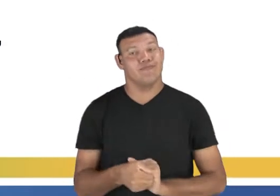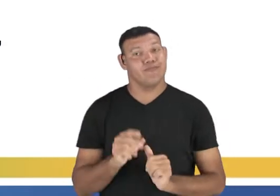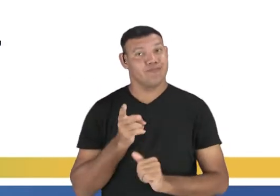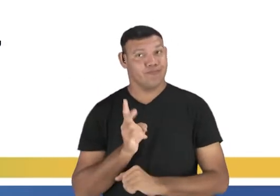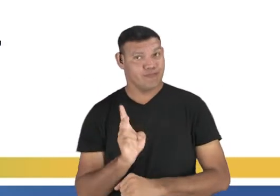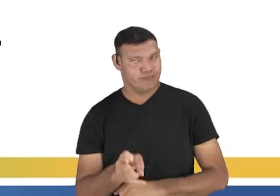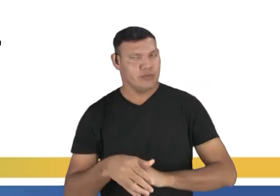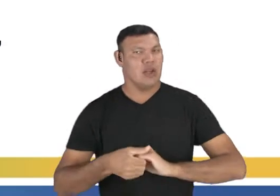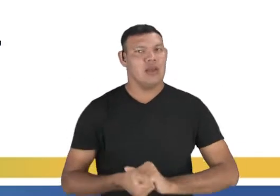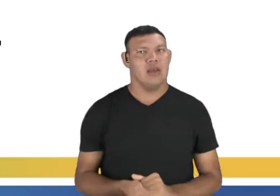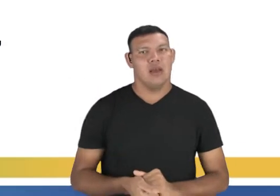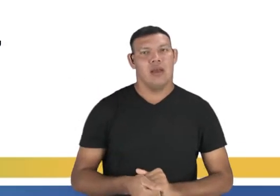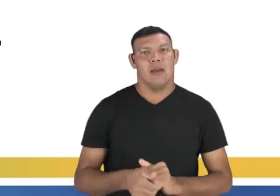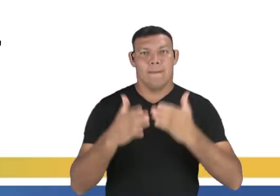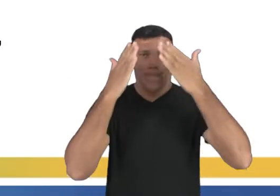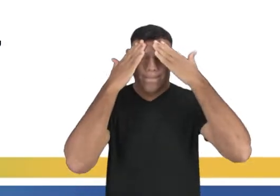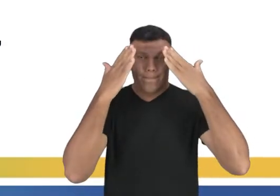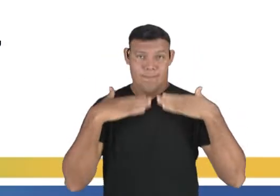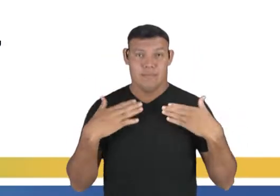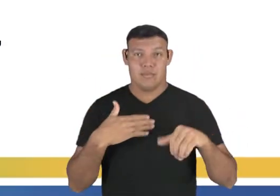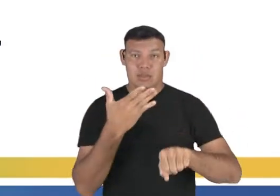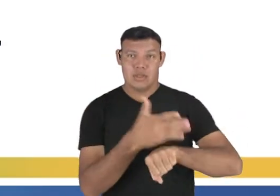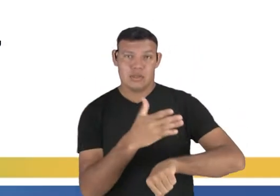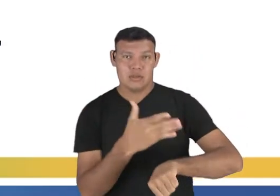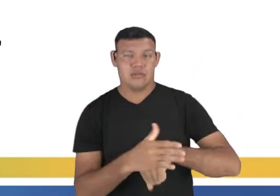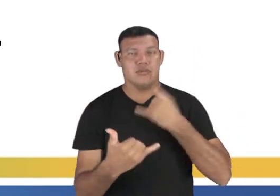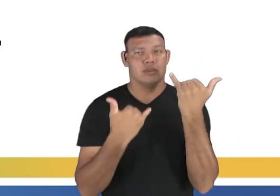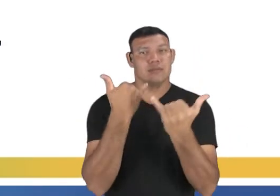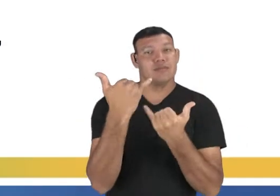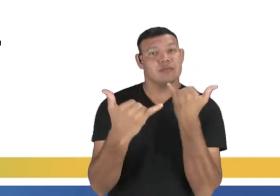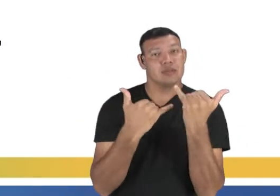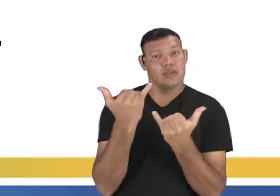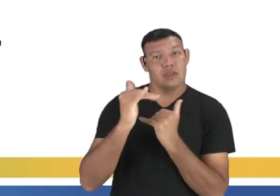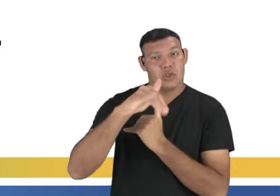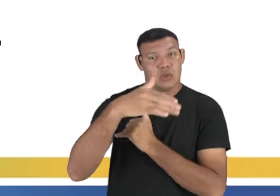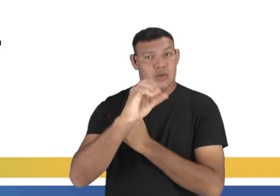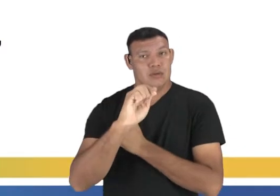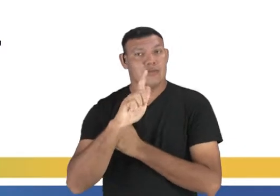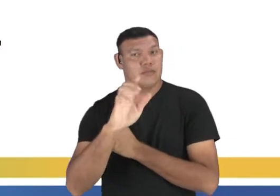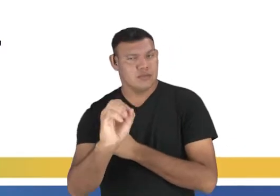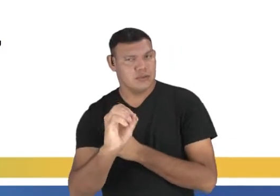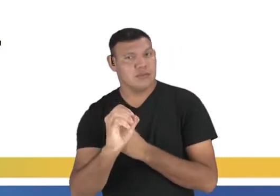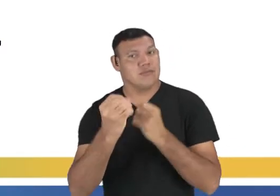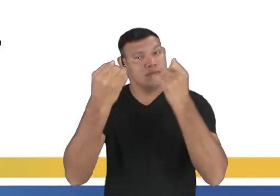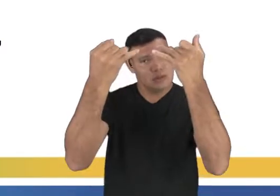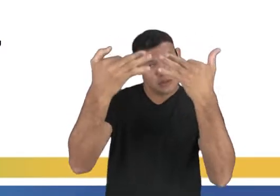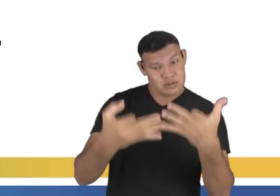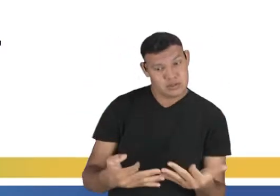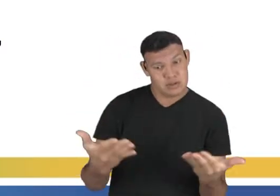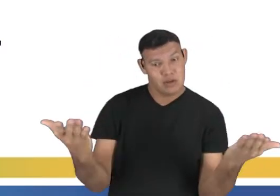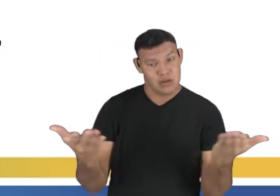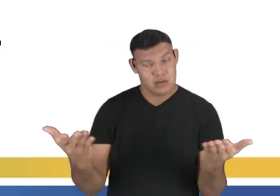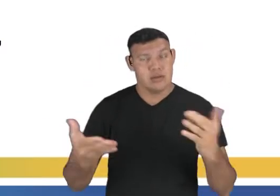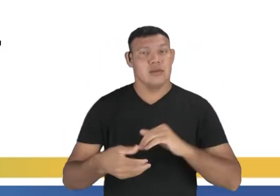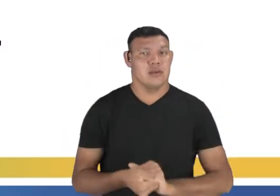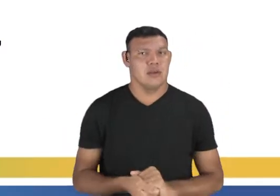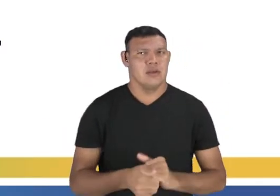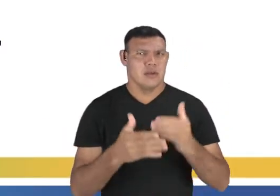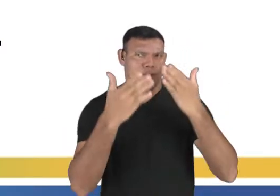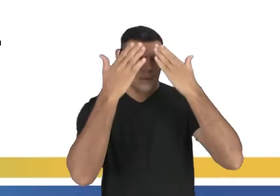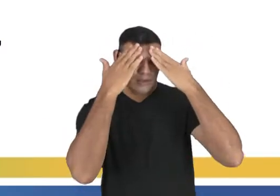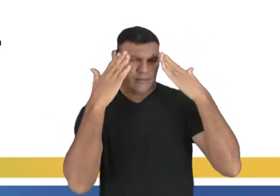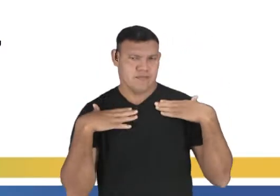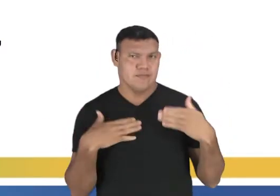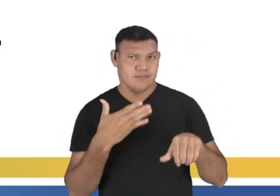galerinha. Práticas corporais de brincadeiras e jogos é a primeira de que vamos falar, tá? As práticas corporais